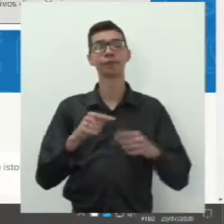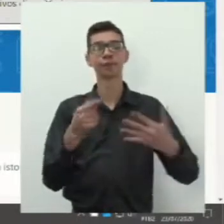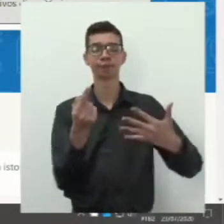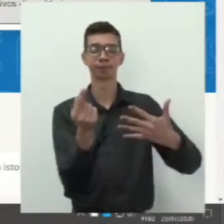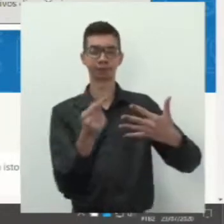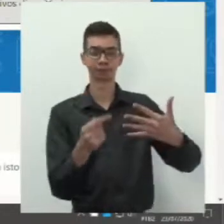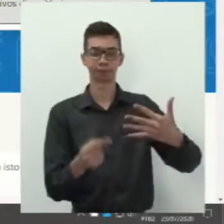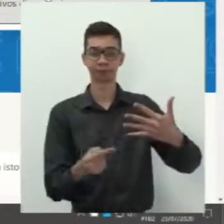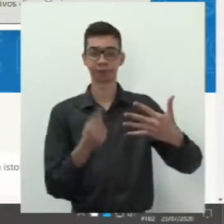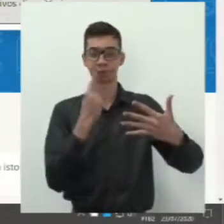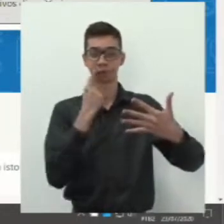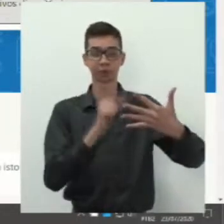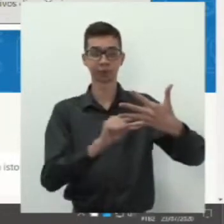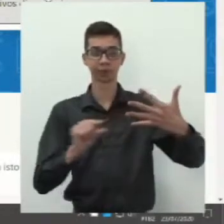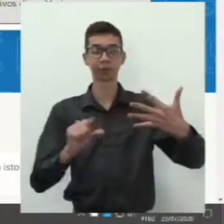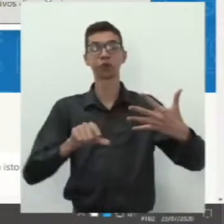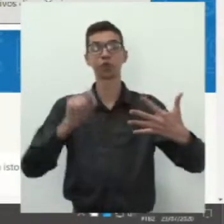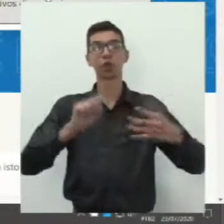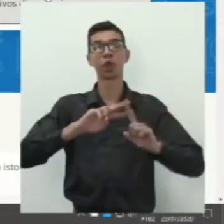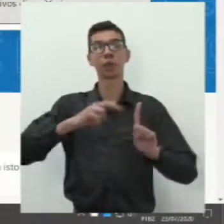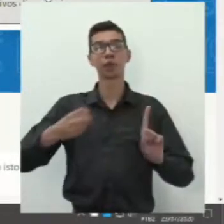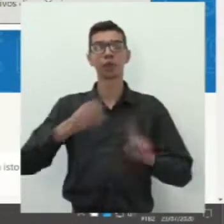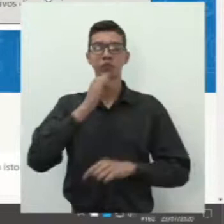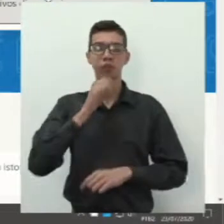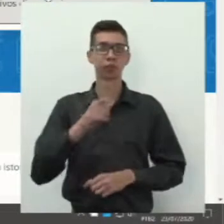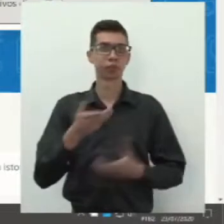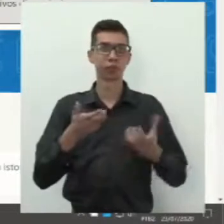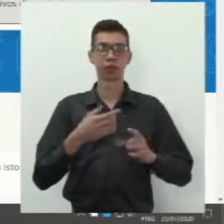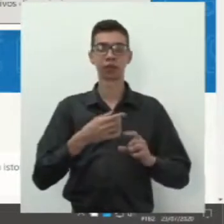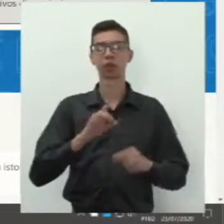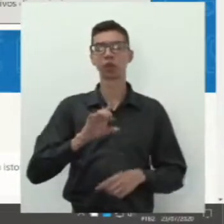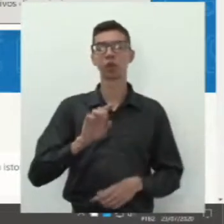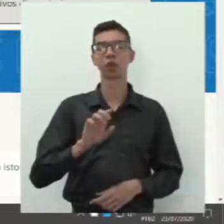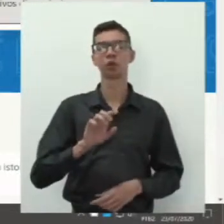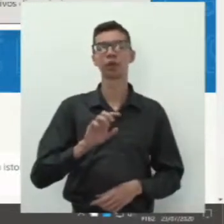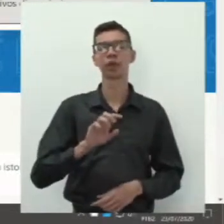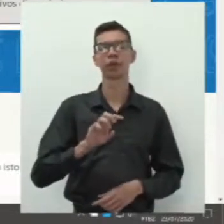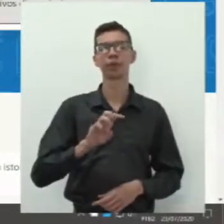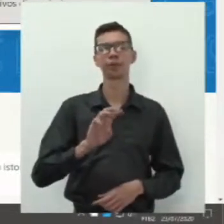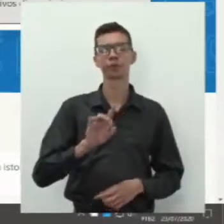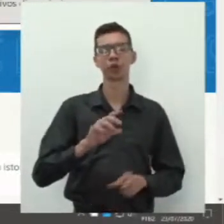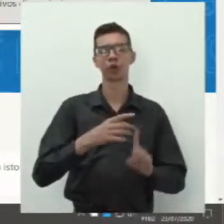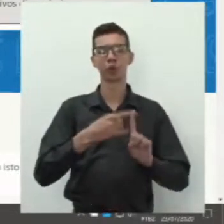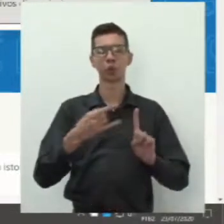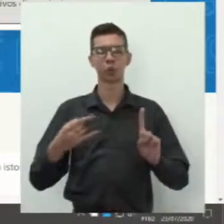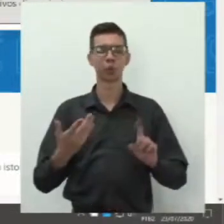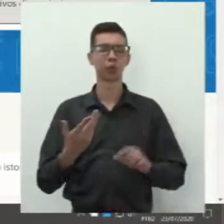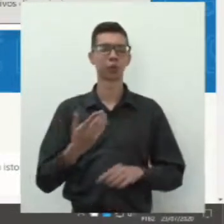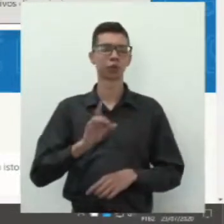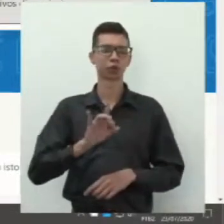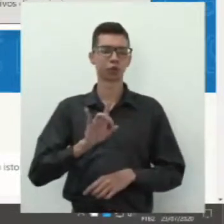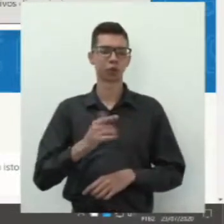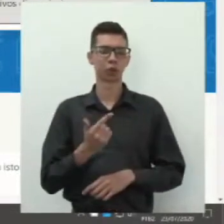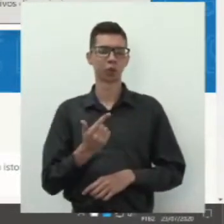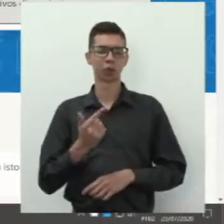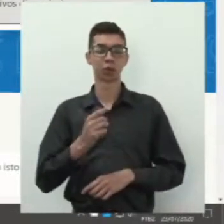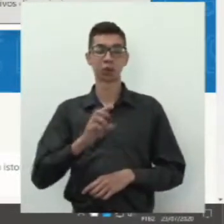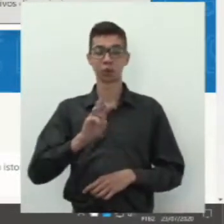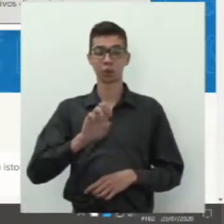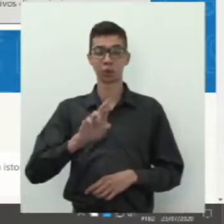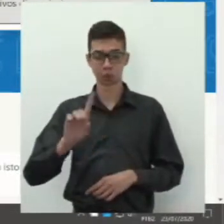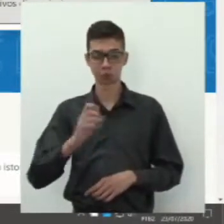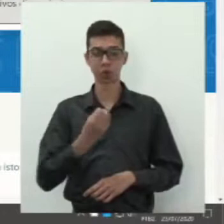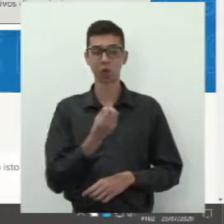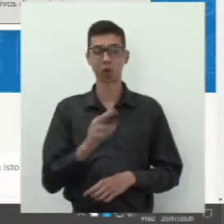quer instalar. Então, eu só quero instalar o Word e o Excel. Você vem aqui, clica aqui, escolhe lá o Word e Excel, ele vai instalar o Word e o Excel